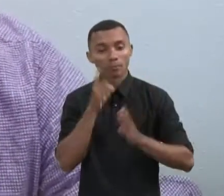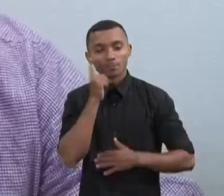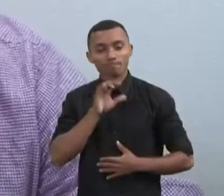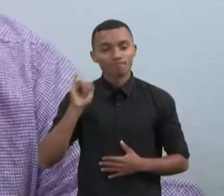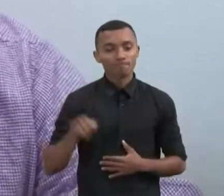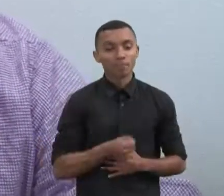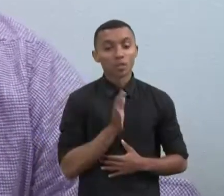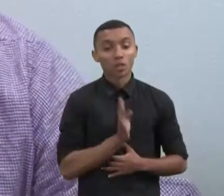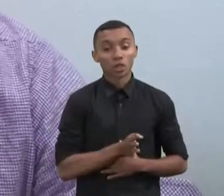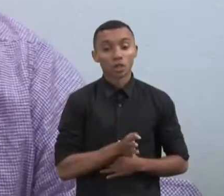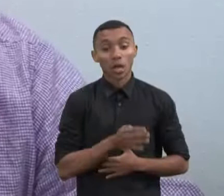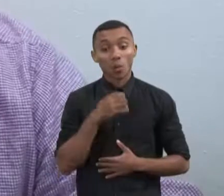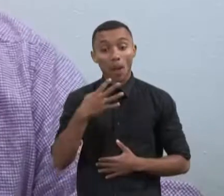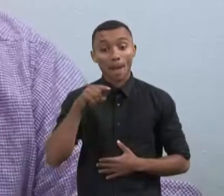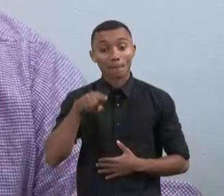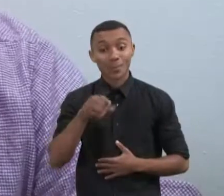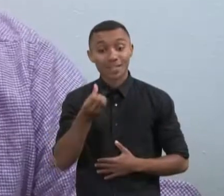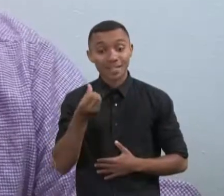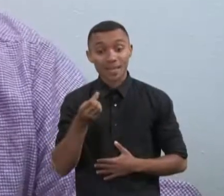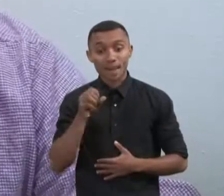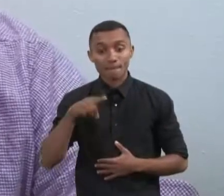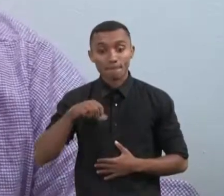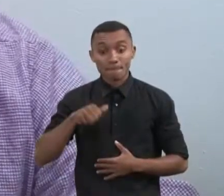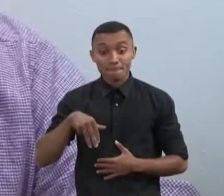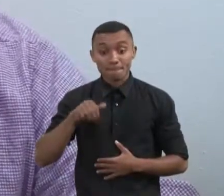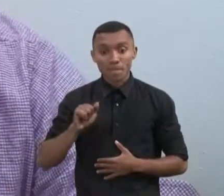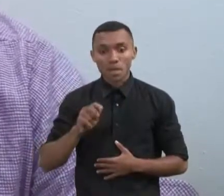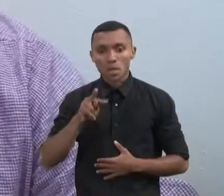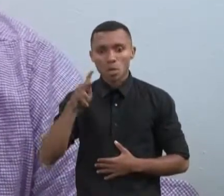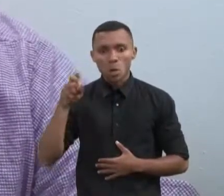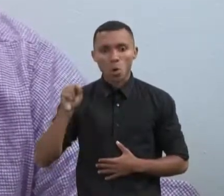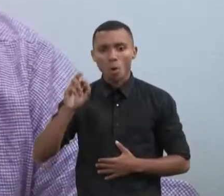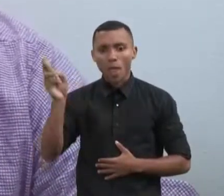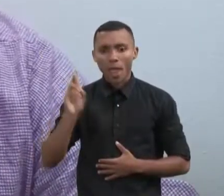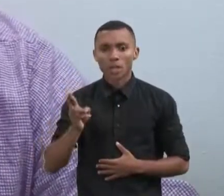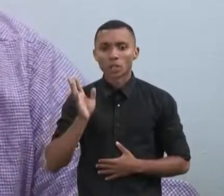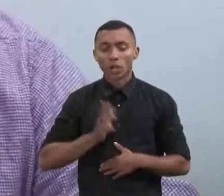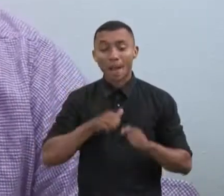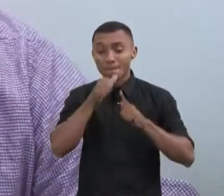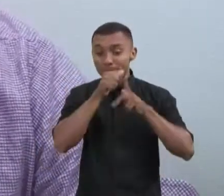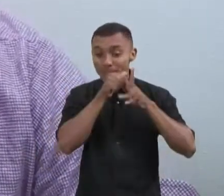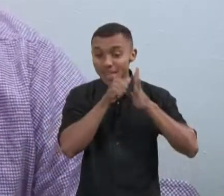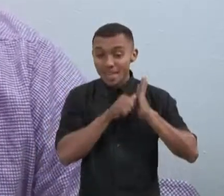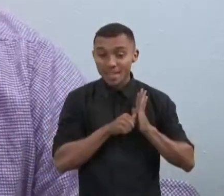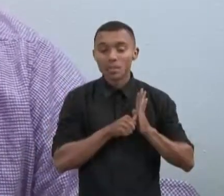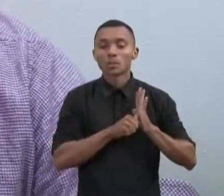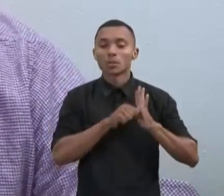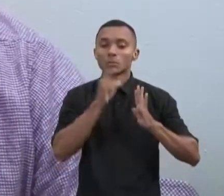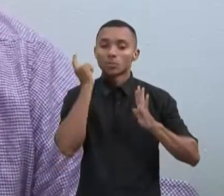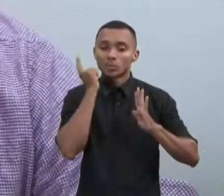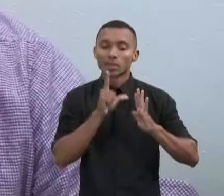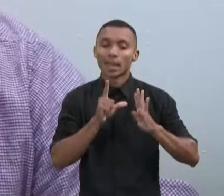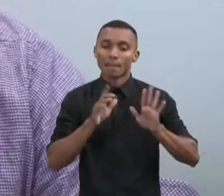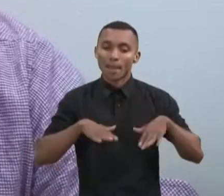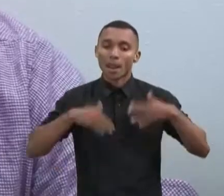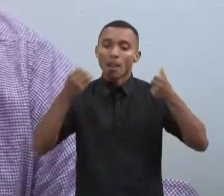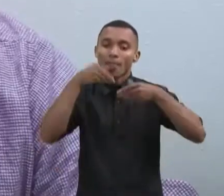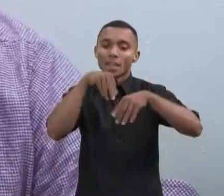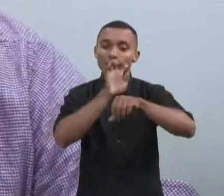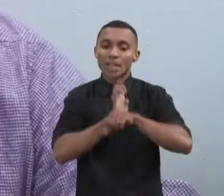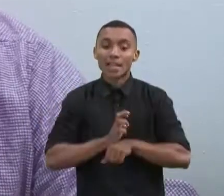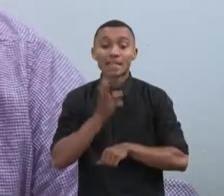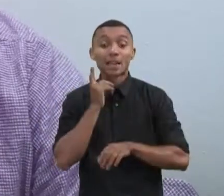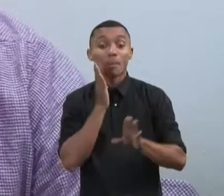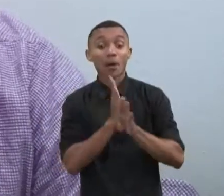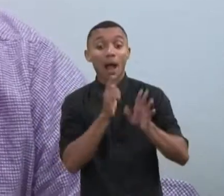cerca de 4,6 milhões de reais estejam todos os meses sendo gerados de riqueza no nosso estado por meio